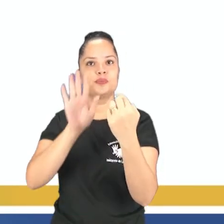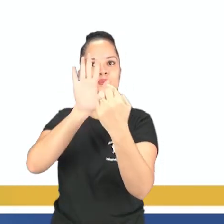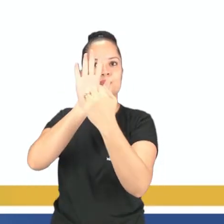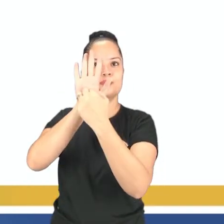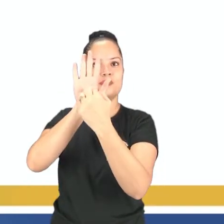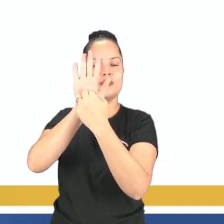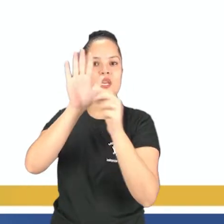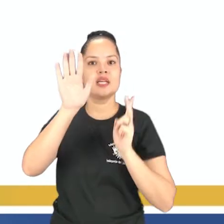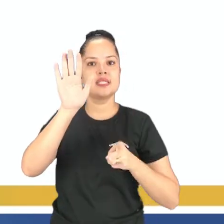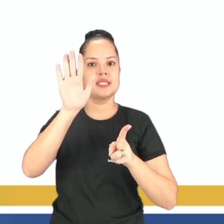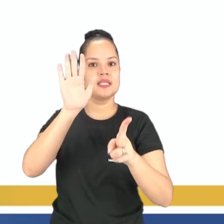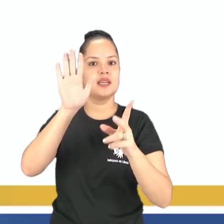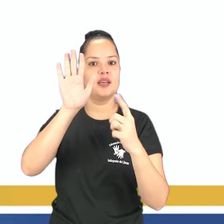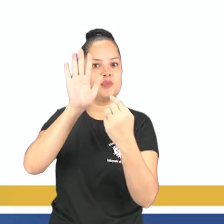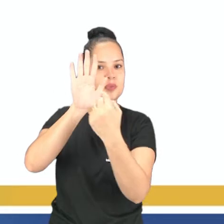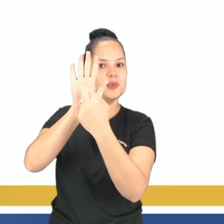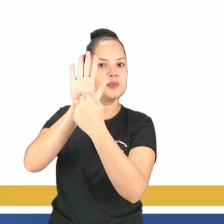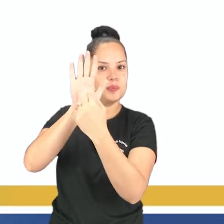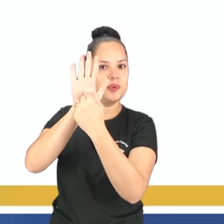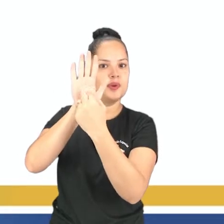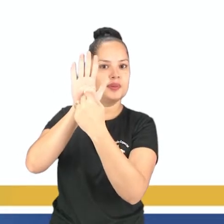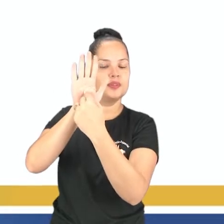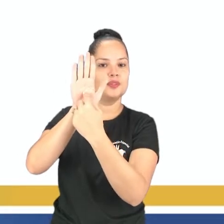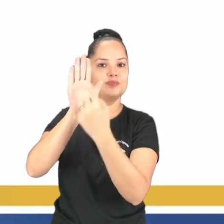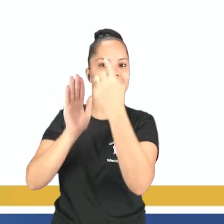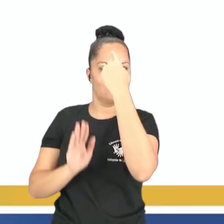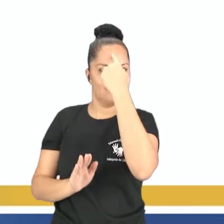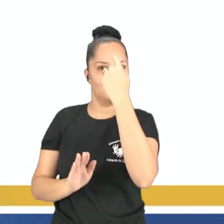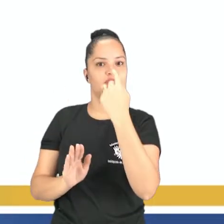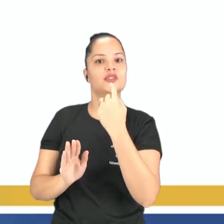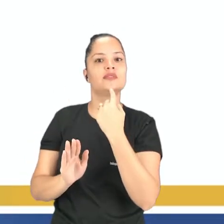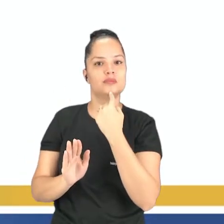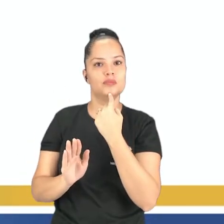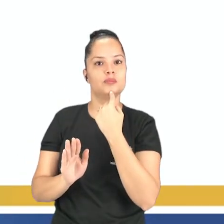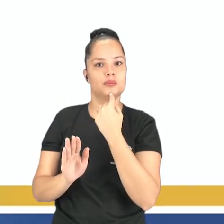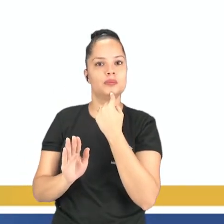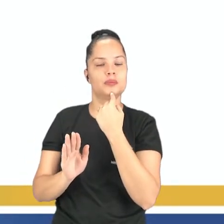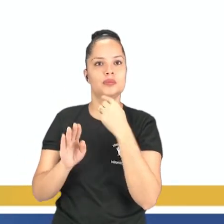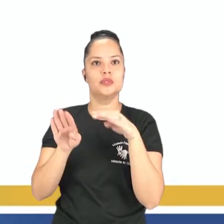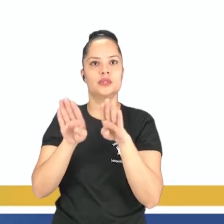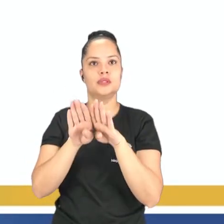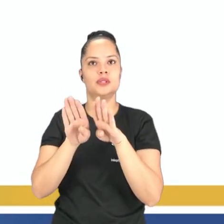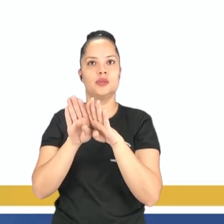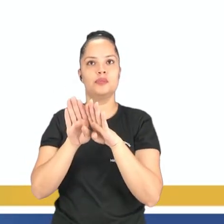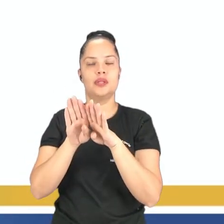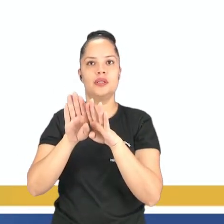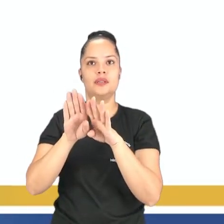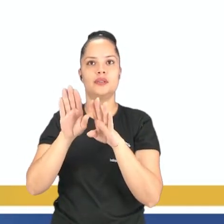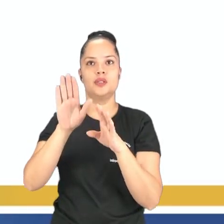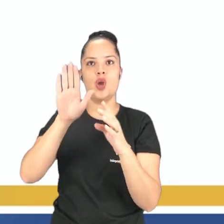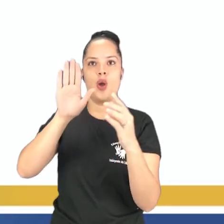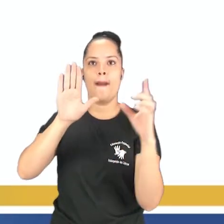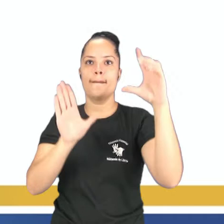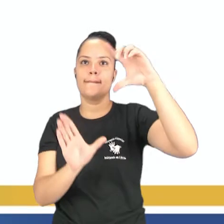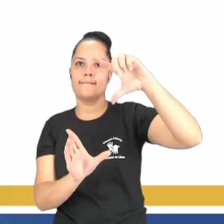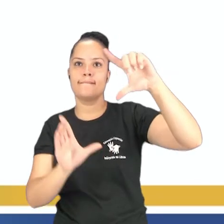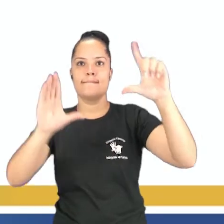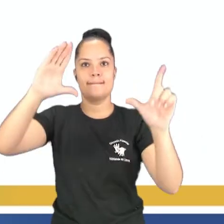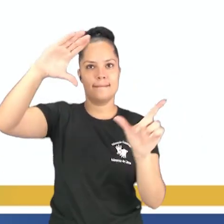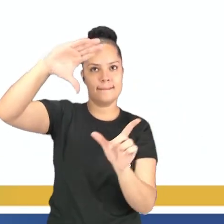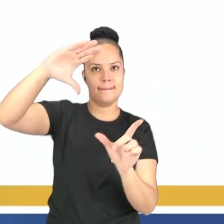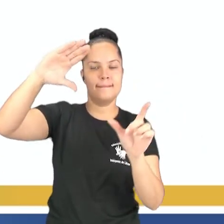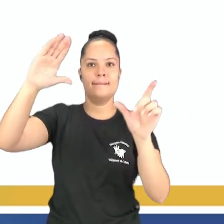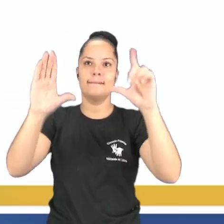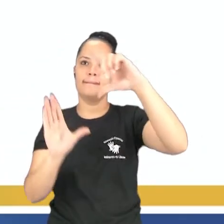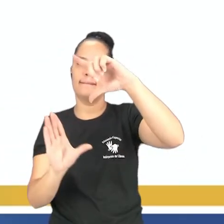Estão vendo aí? As figuras rotacionadas, né? Em vários ângulos aí para vocês identificarem a simetria de